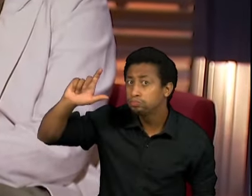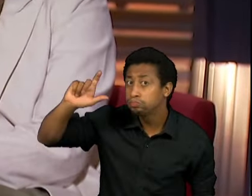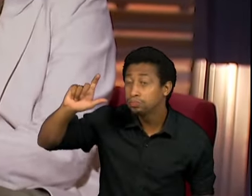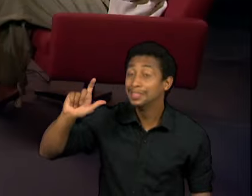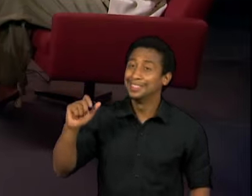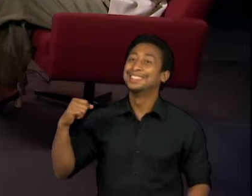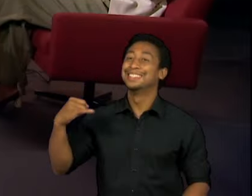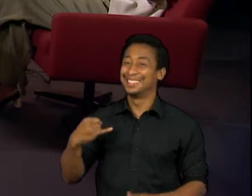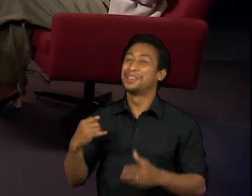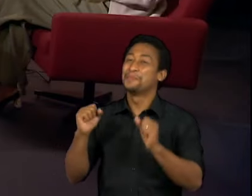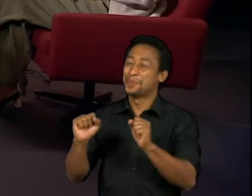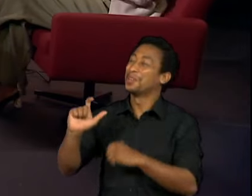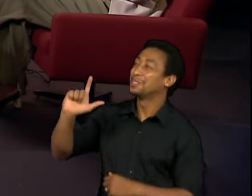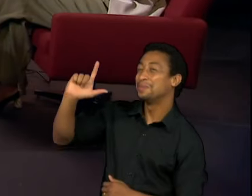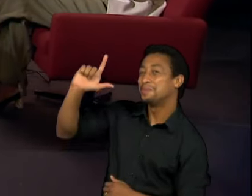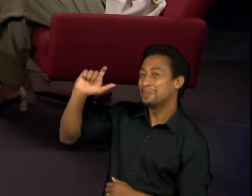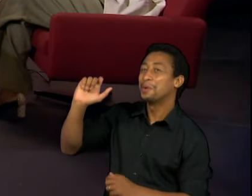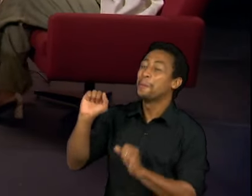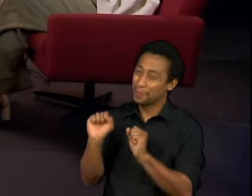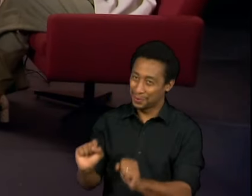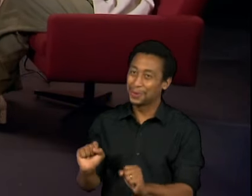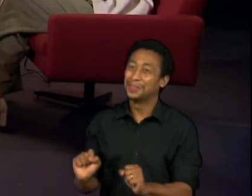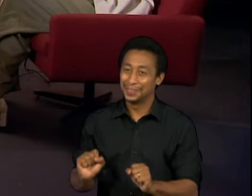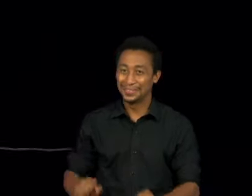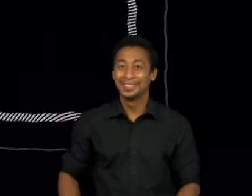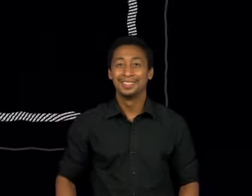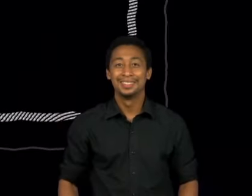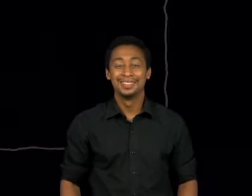é que praticar Reiki i